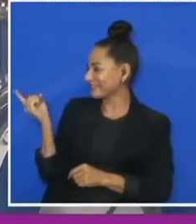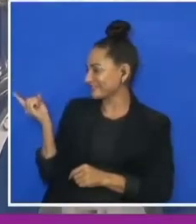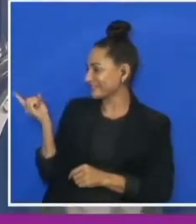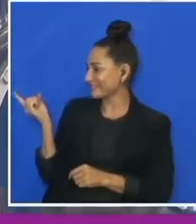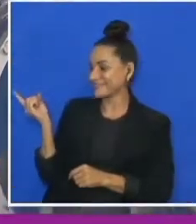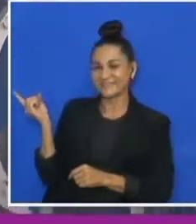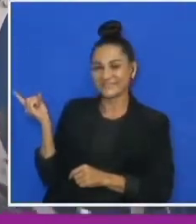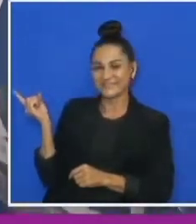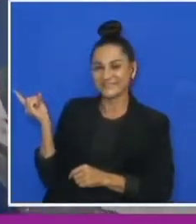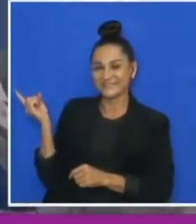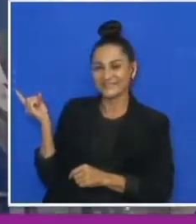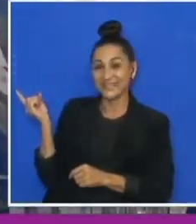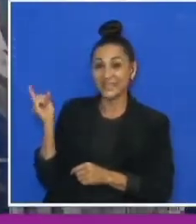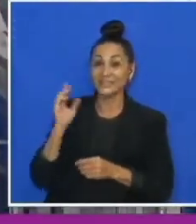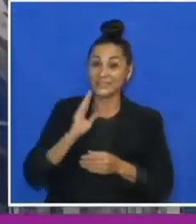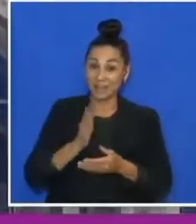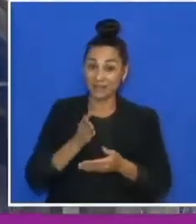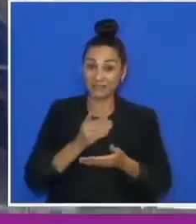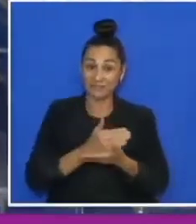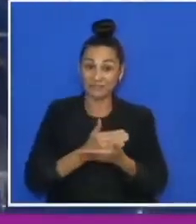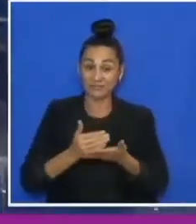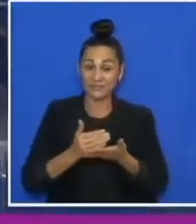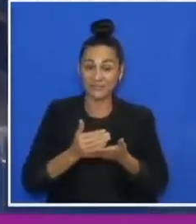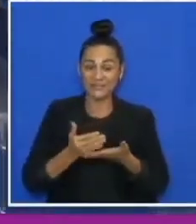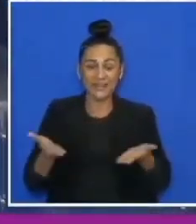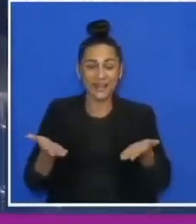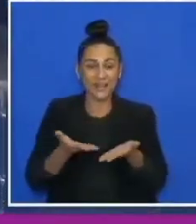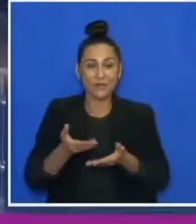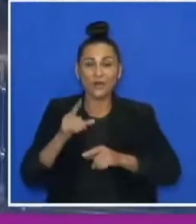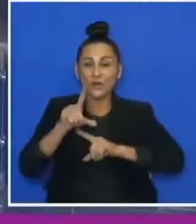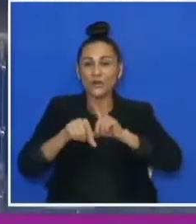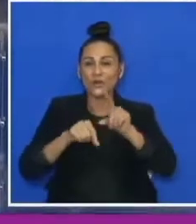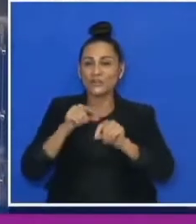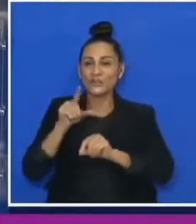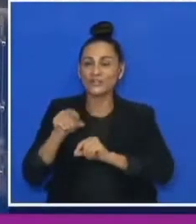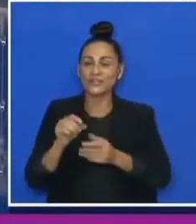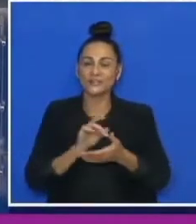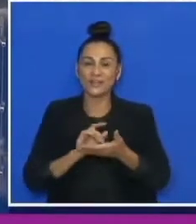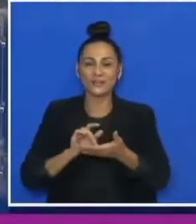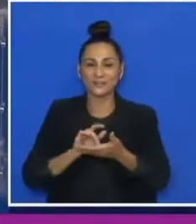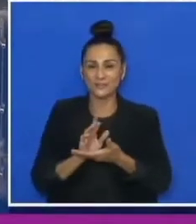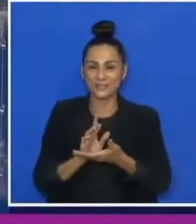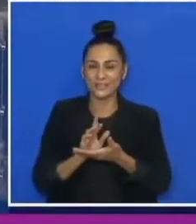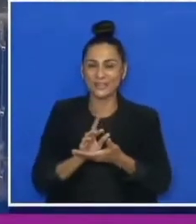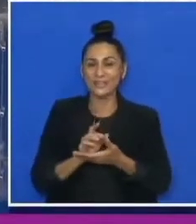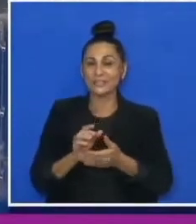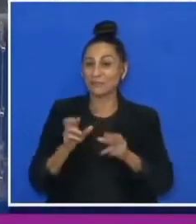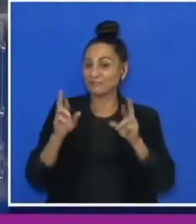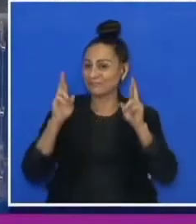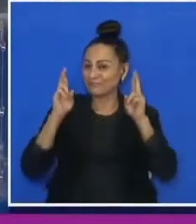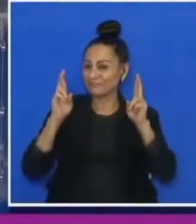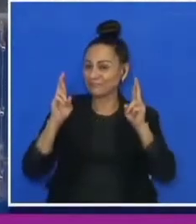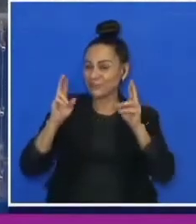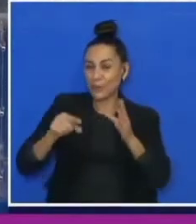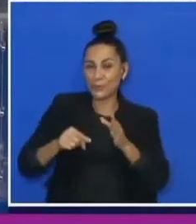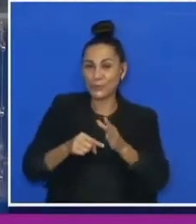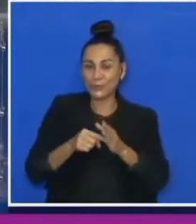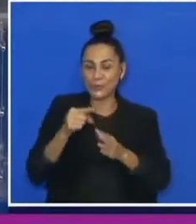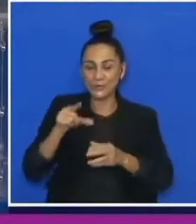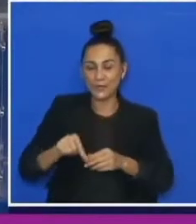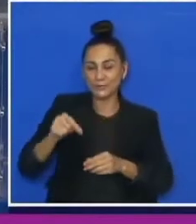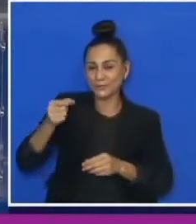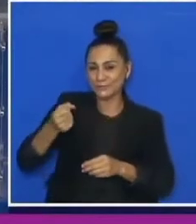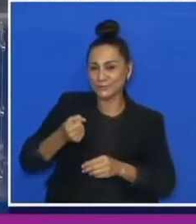valendo! Está começando agora o nosso sorteio da Loto Fácil. Estamos na expectativa pelo primeiro